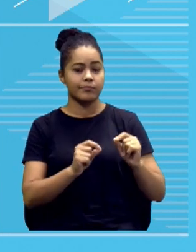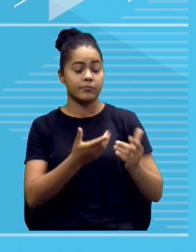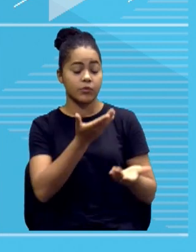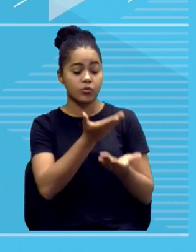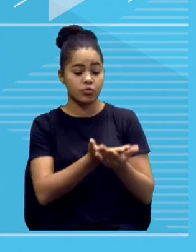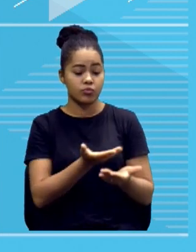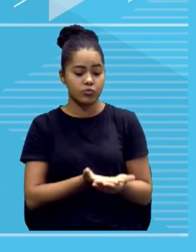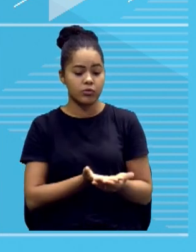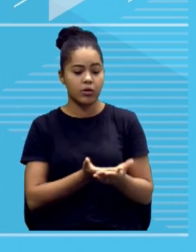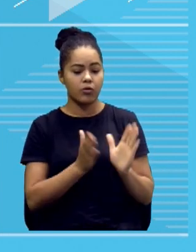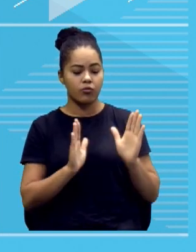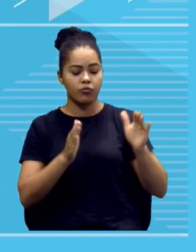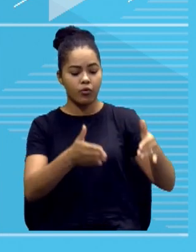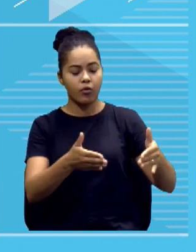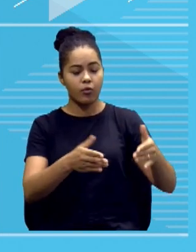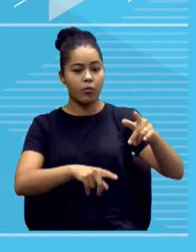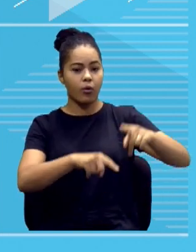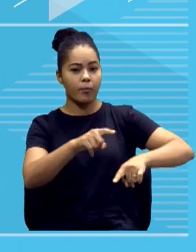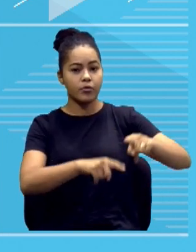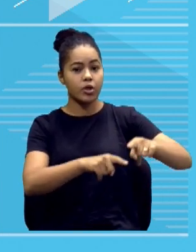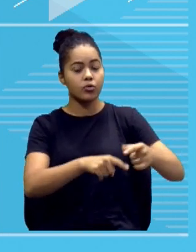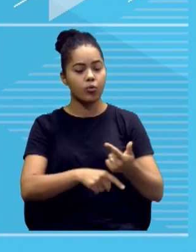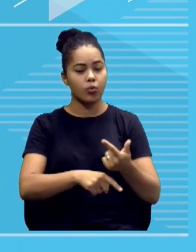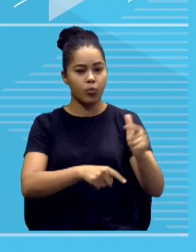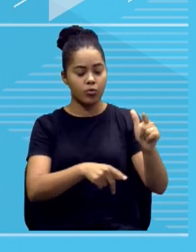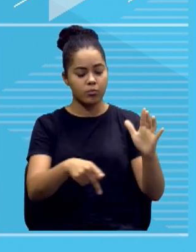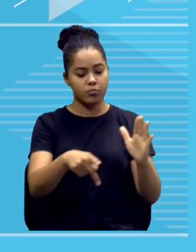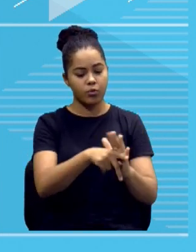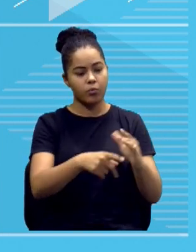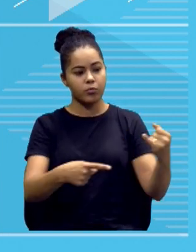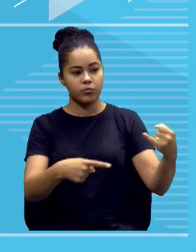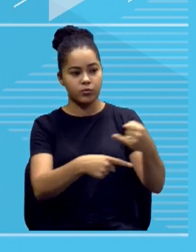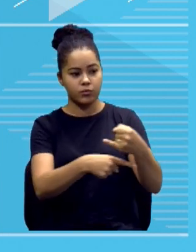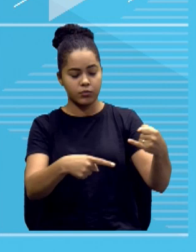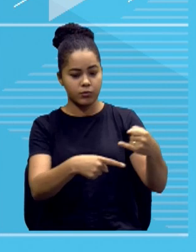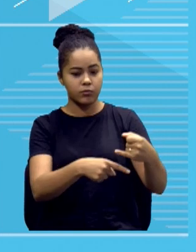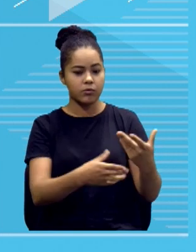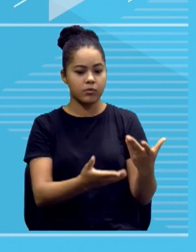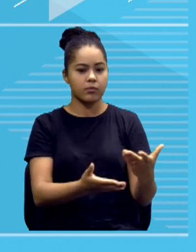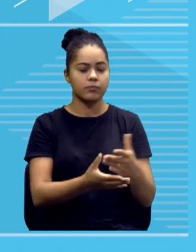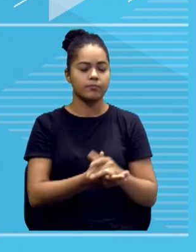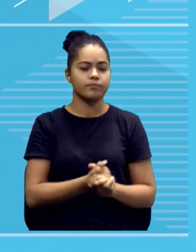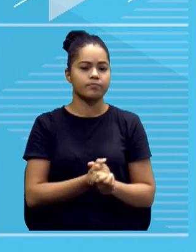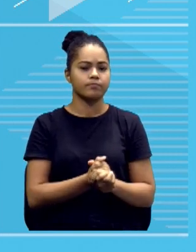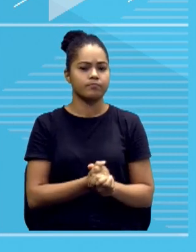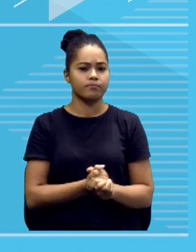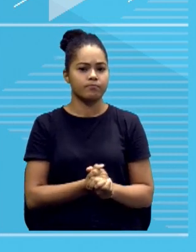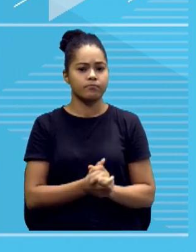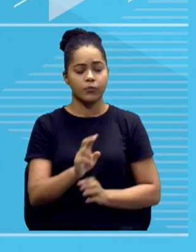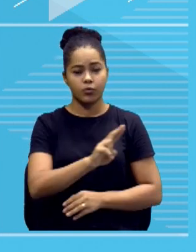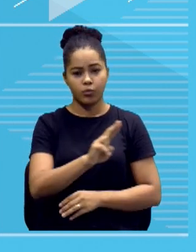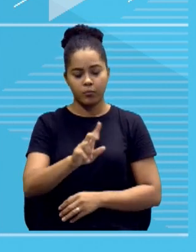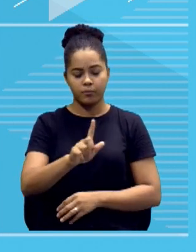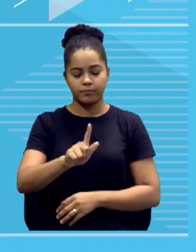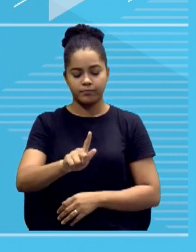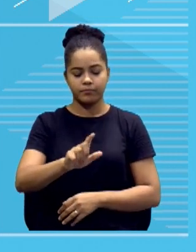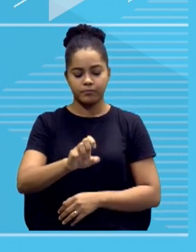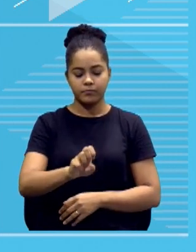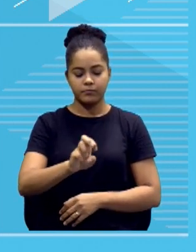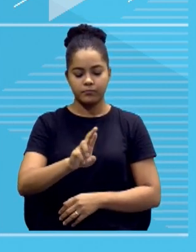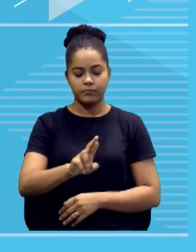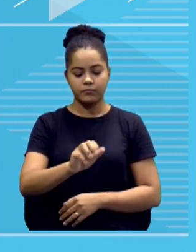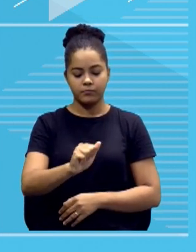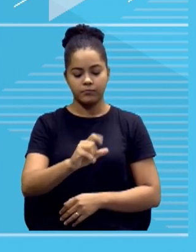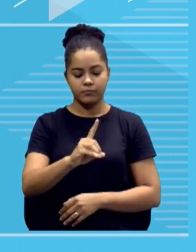outro aparelho do circuito elétrico, certo? Esse novo aparelho que a gente começa a estudar hoje é chamado de gerador. E diferente